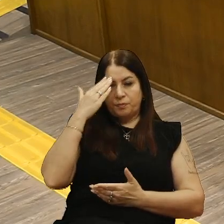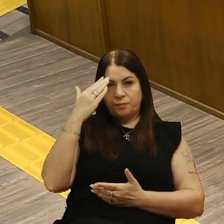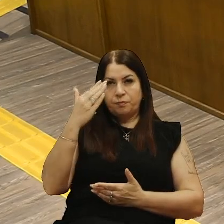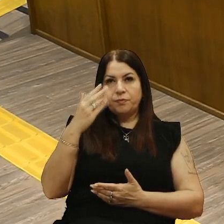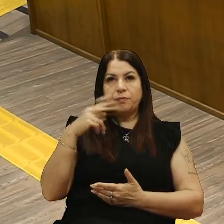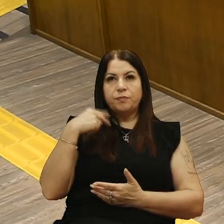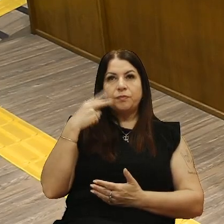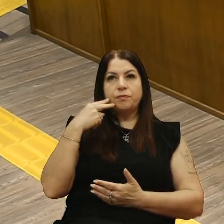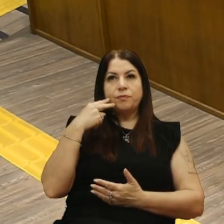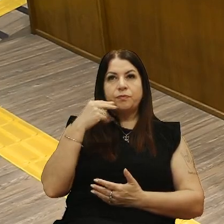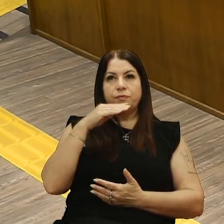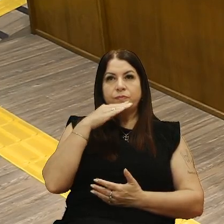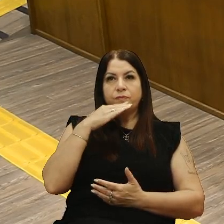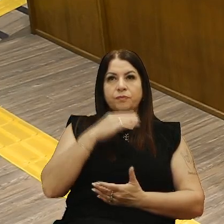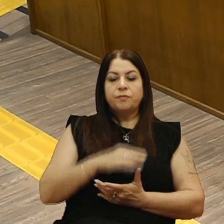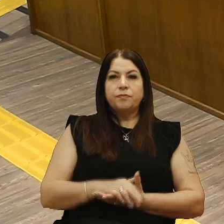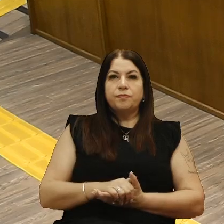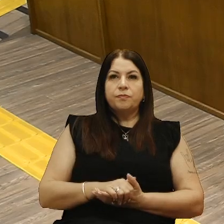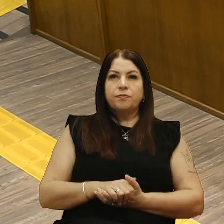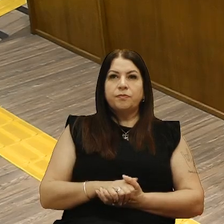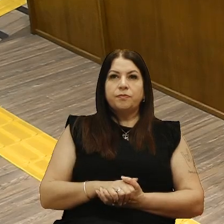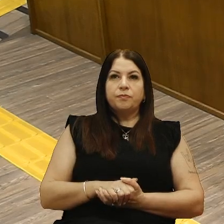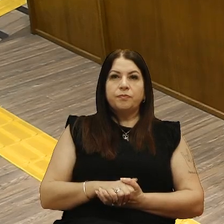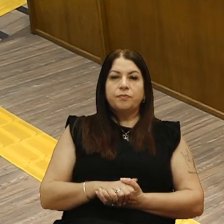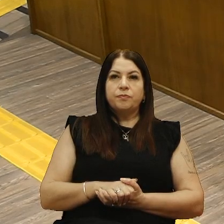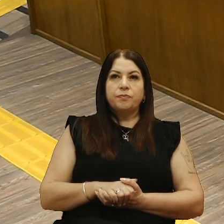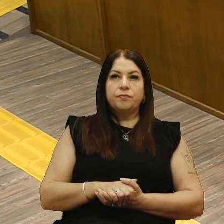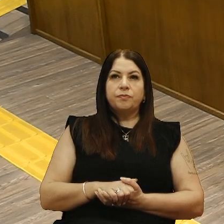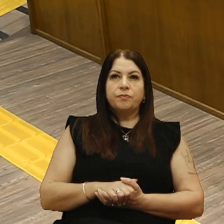Obrigado, vereador Bortola.